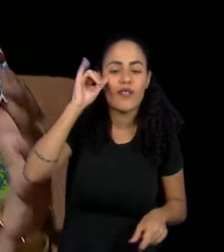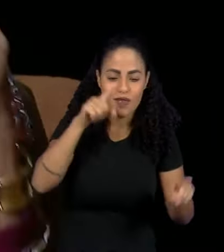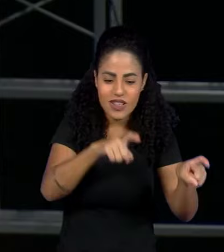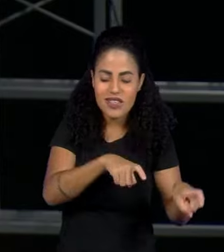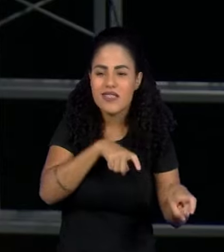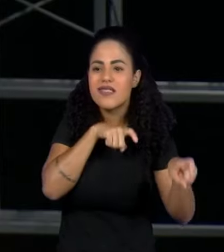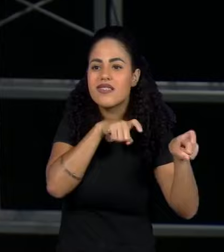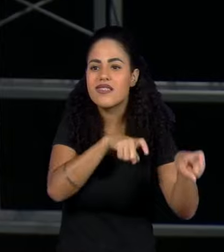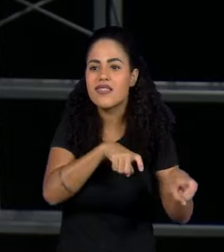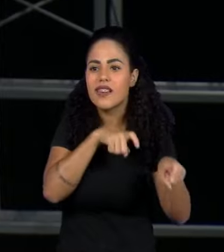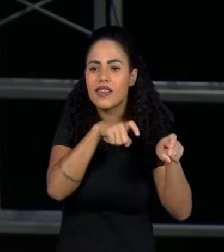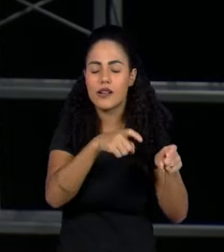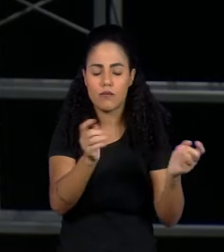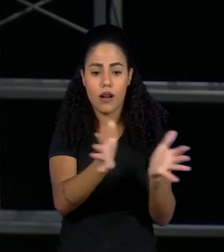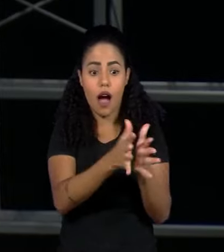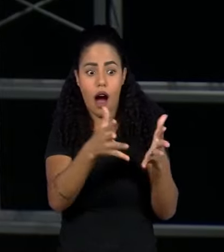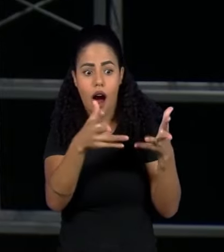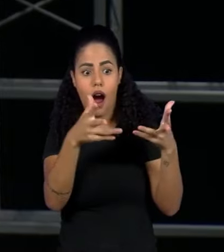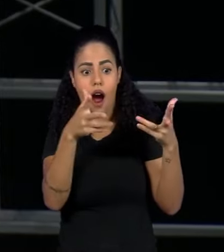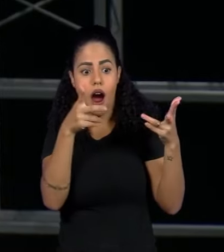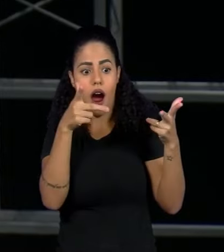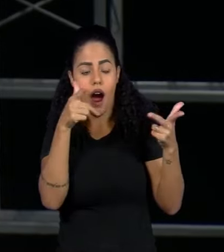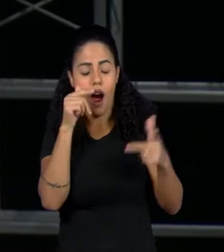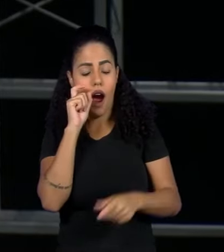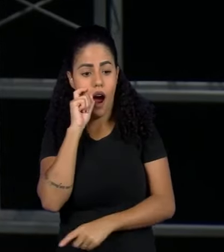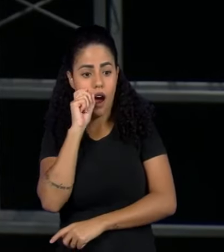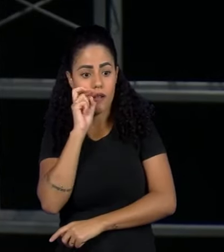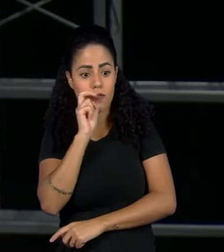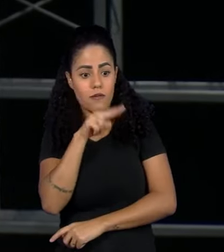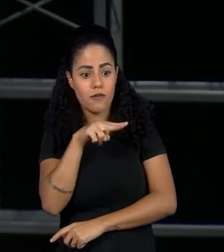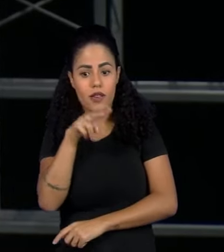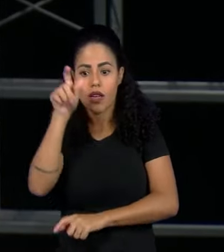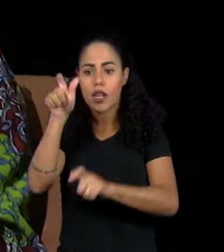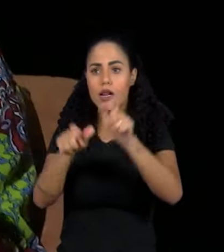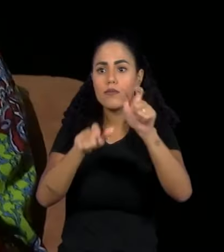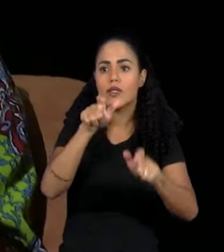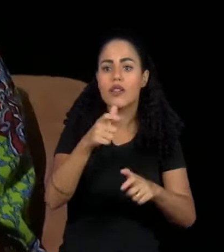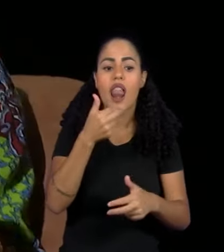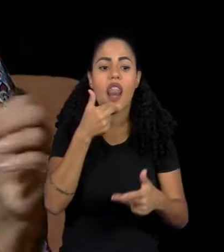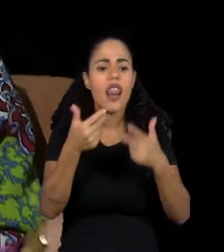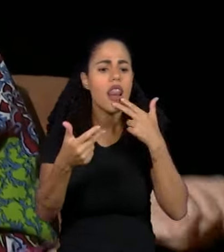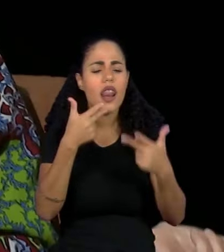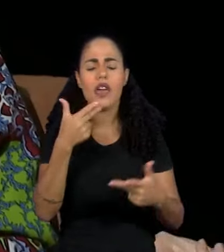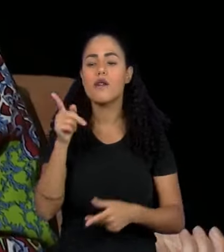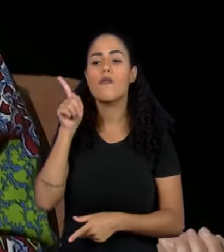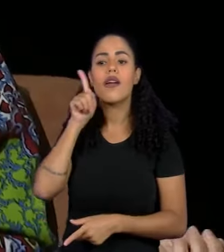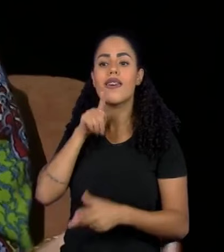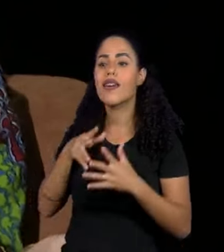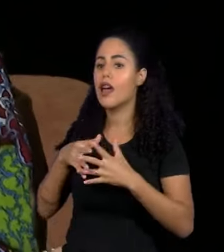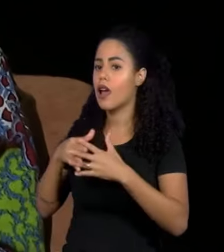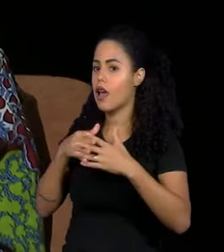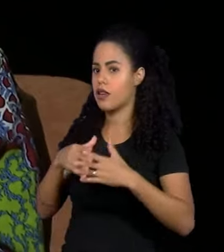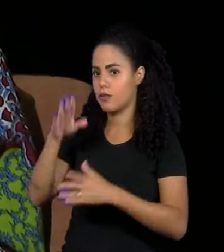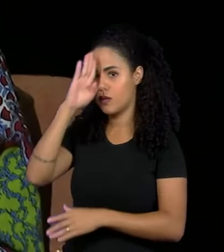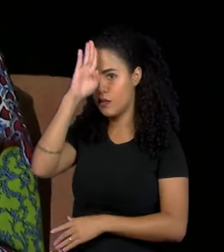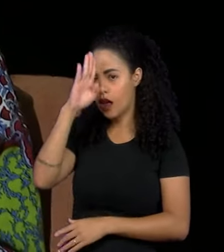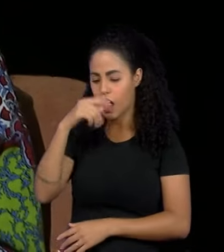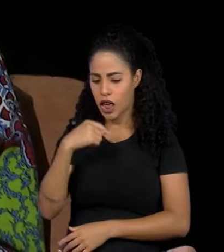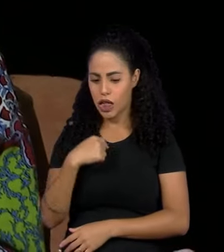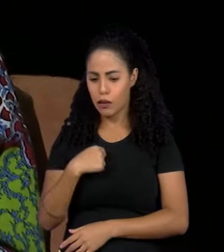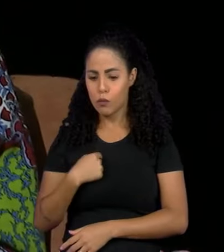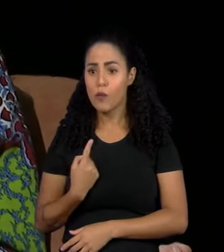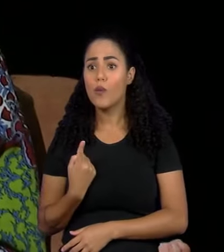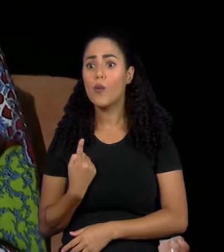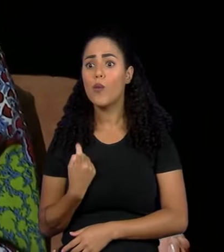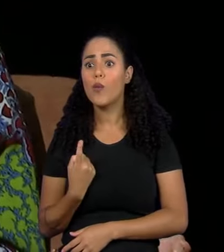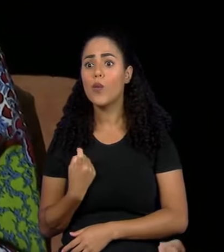deslumbrante, onde tinha essas pessoas que falavam inglês, principalmente. E eu era a única